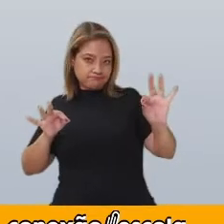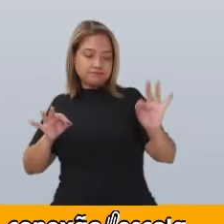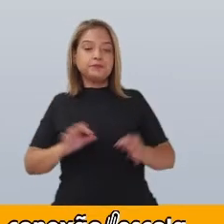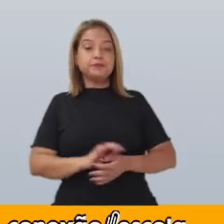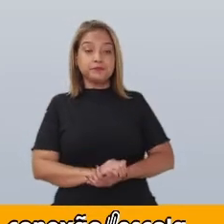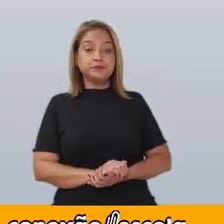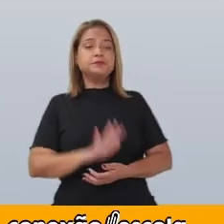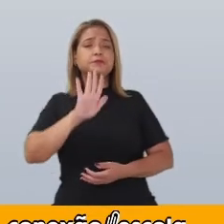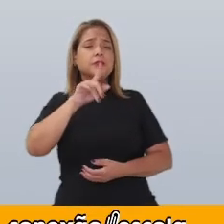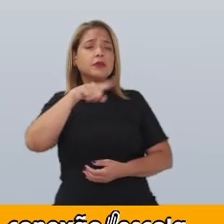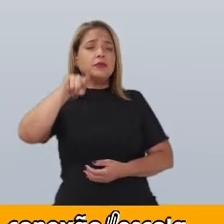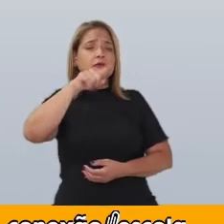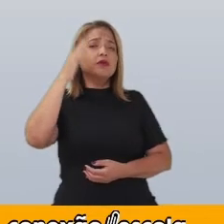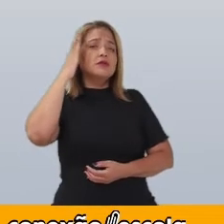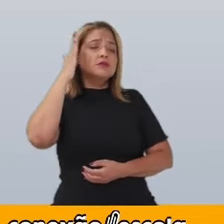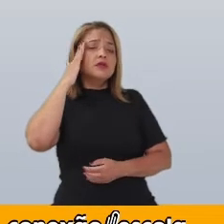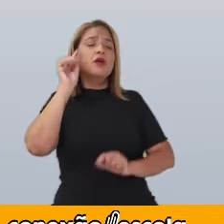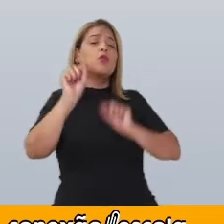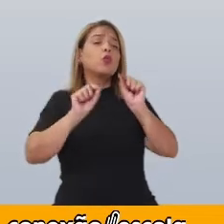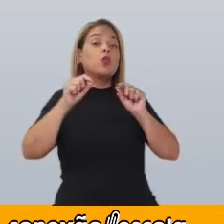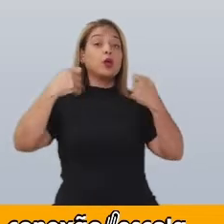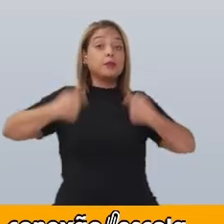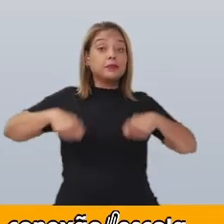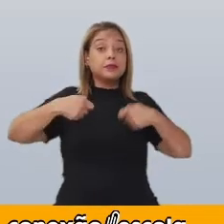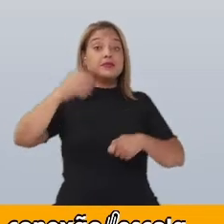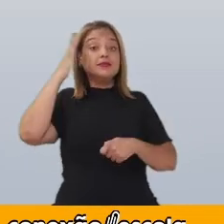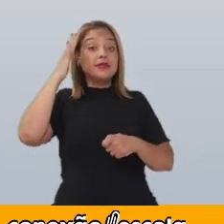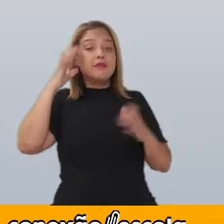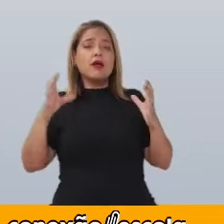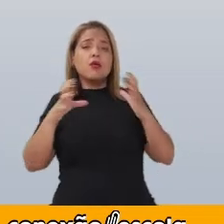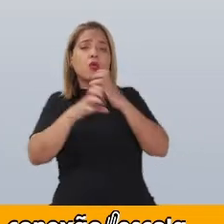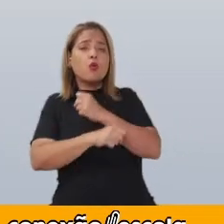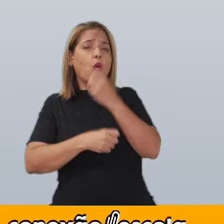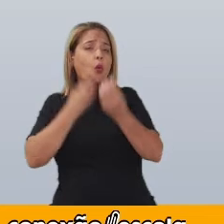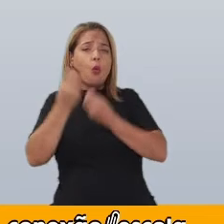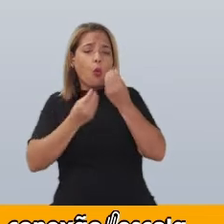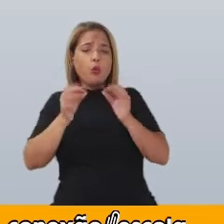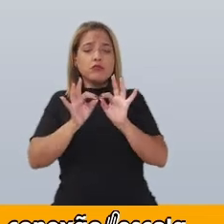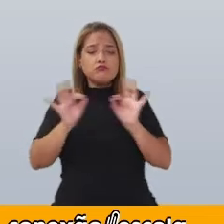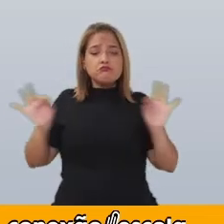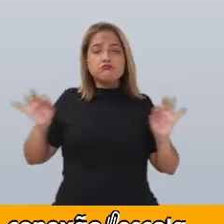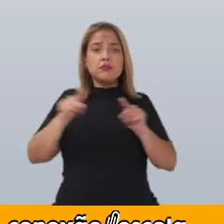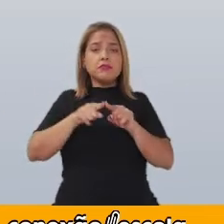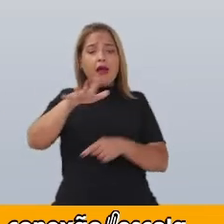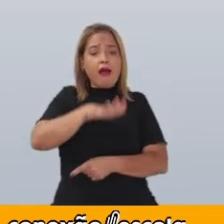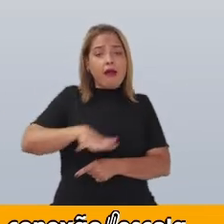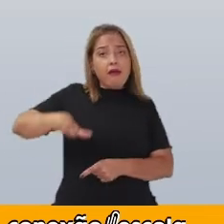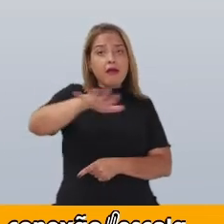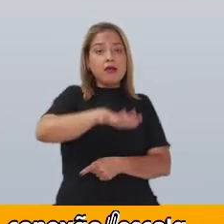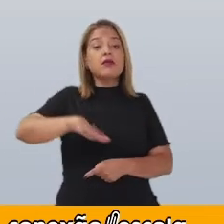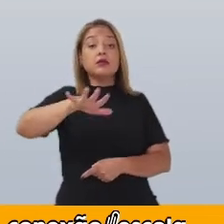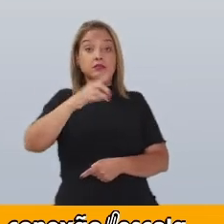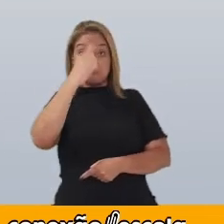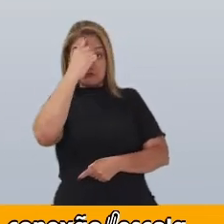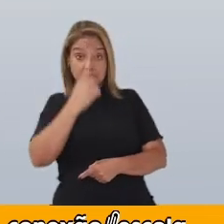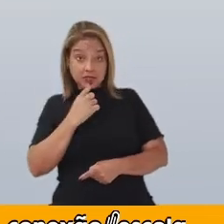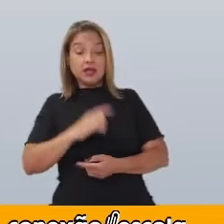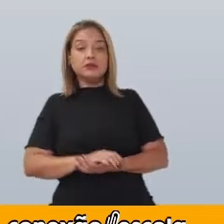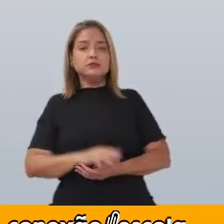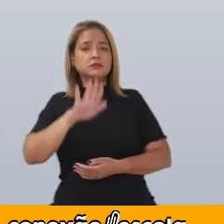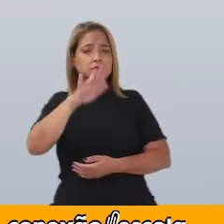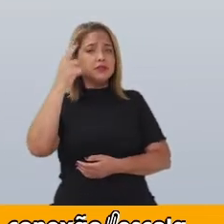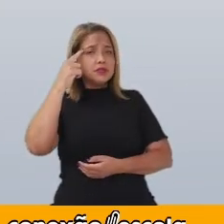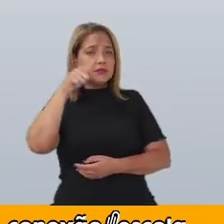Você sabe em que situações é necessário calcular o perímetro e a área de uma figura? Sabia que para construir